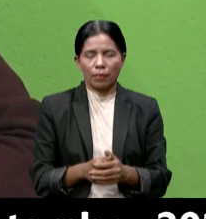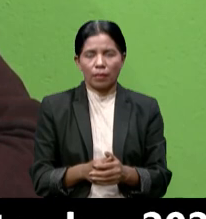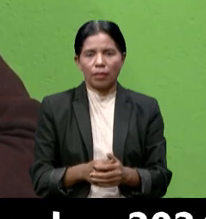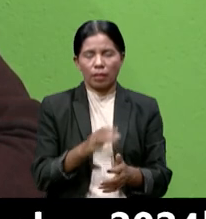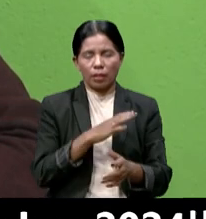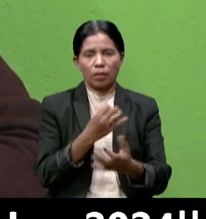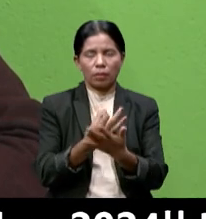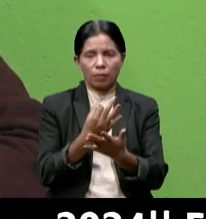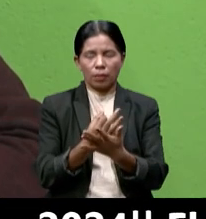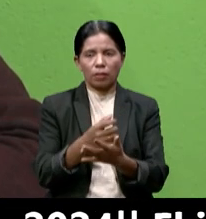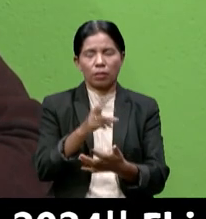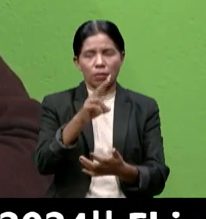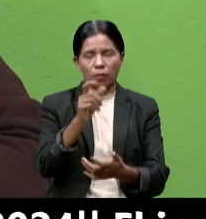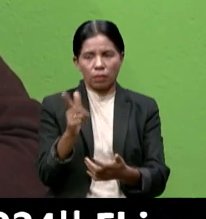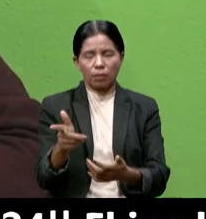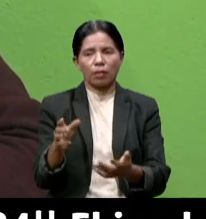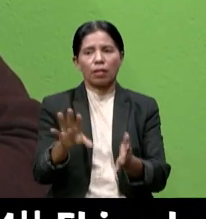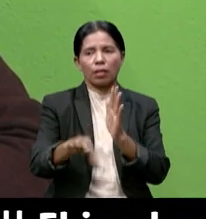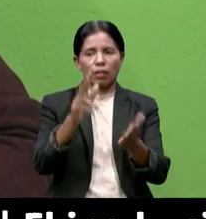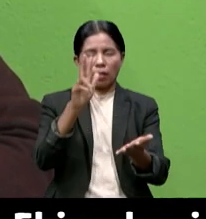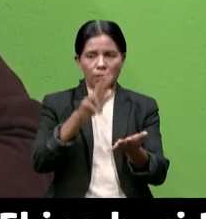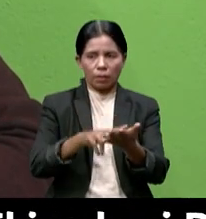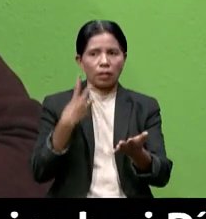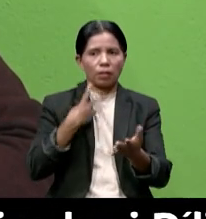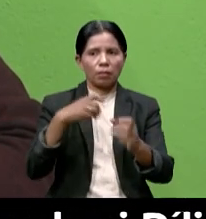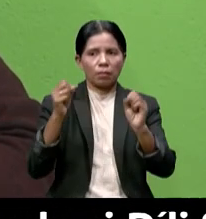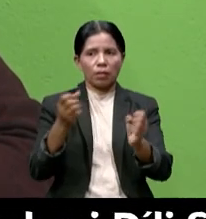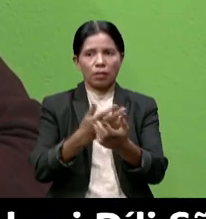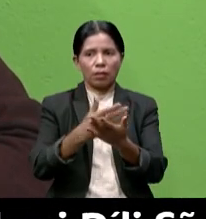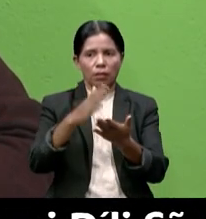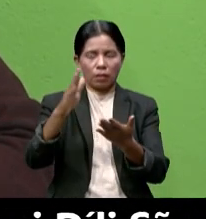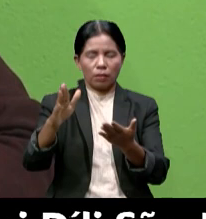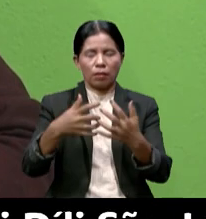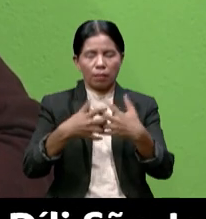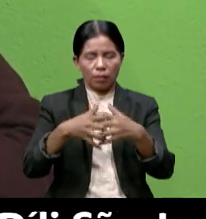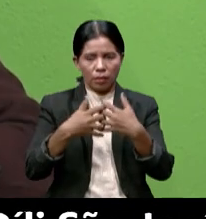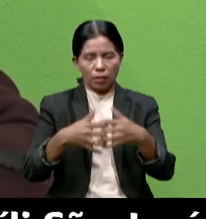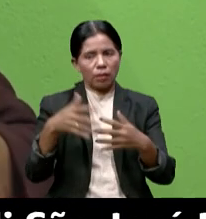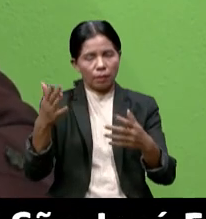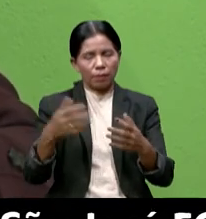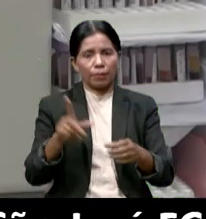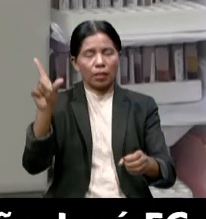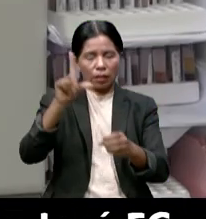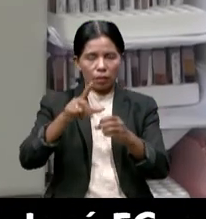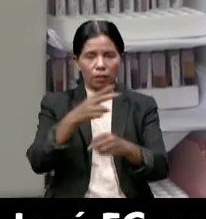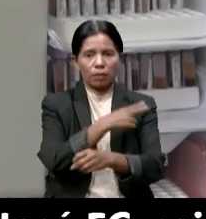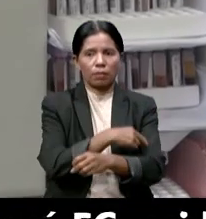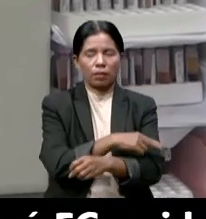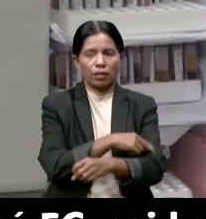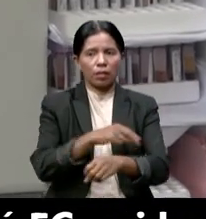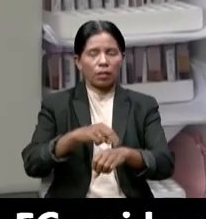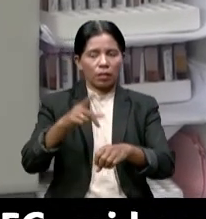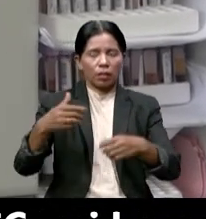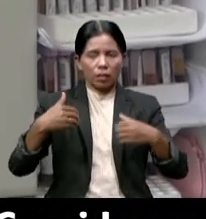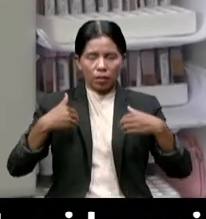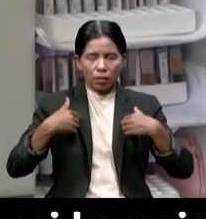orçamento 2025 nia entra na aprovação a mim vele rola a máquina refere e o laboratório hospital nacional ia mos